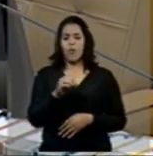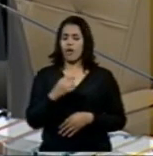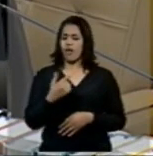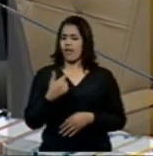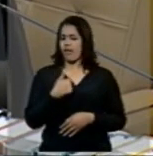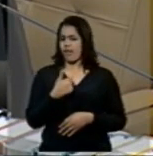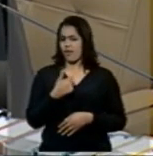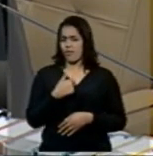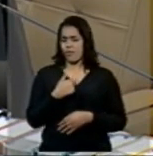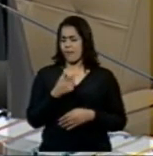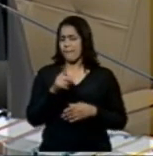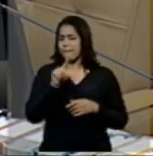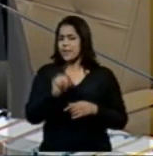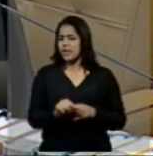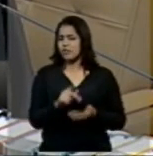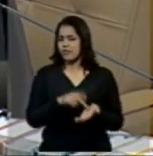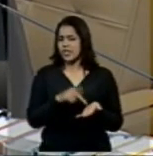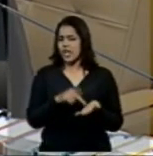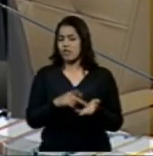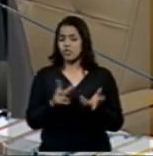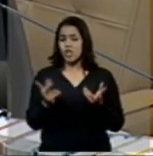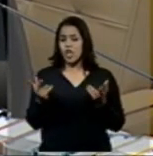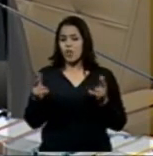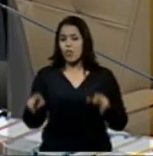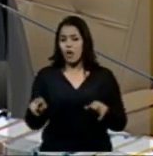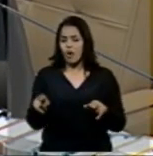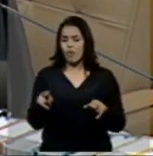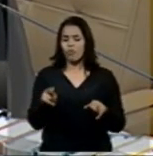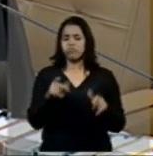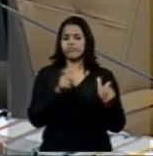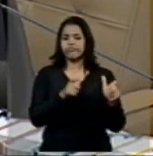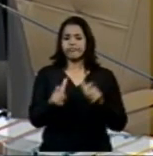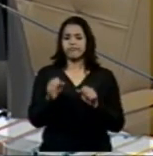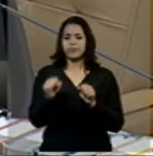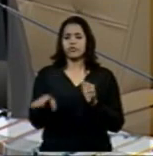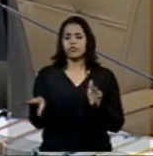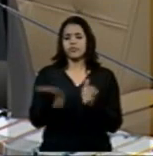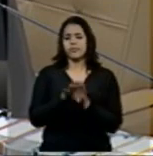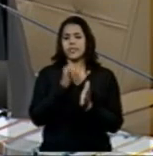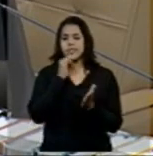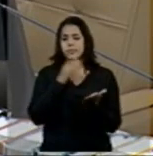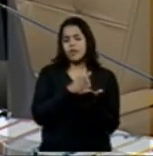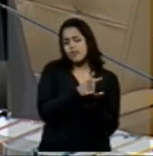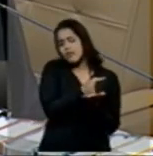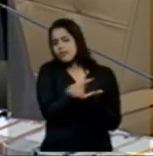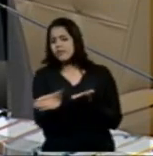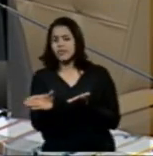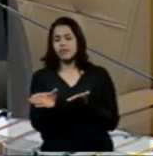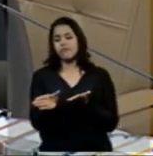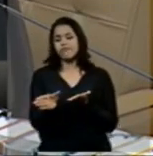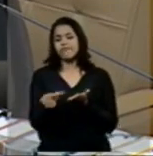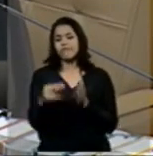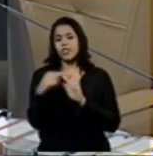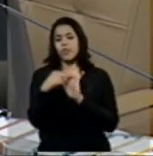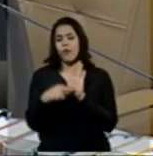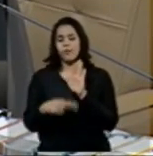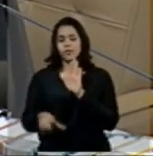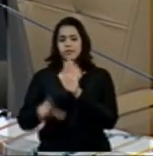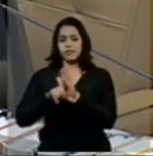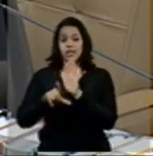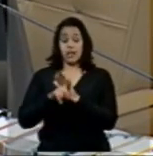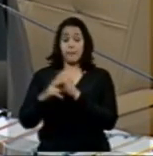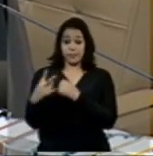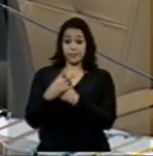menos verdade é que a igual ponto se pode chegar pelo desvio de normas legais